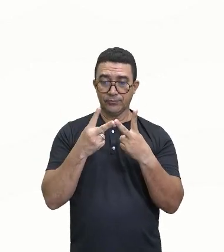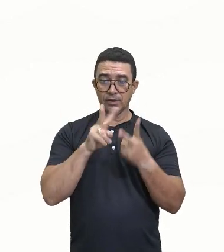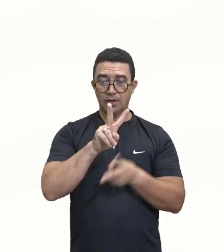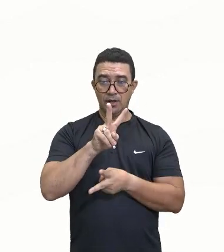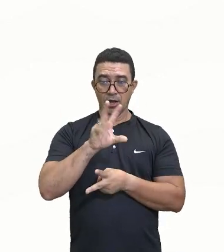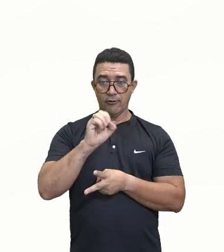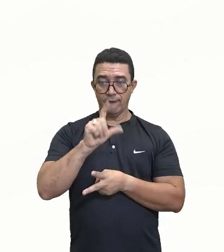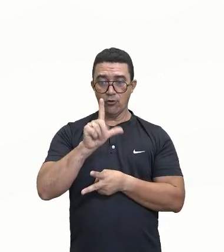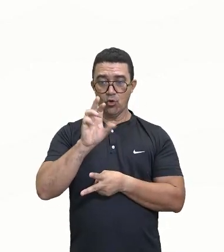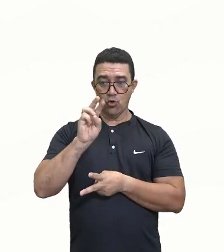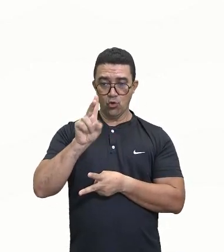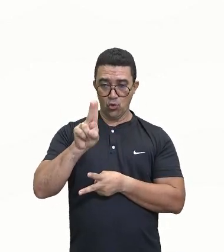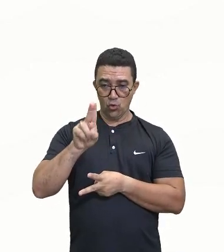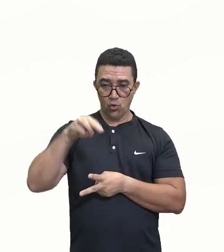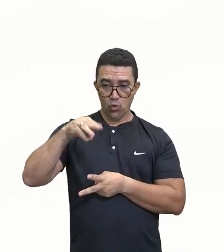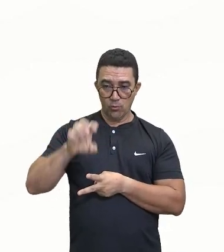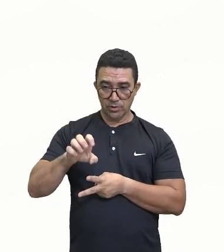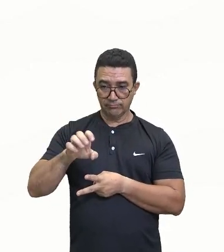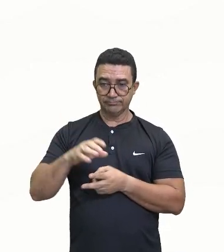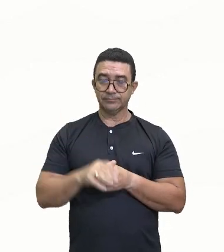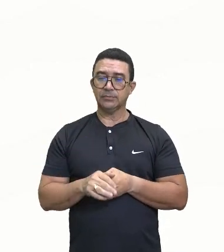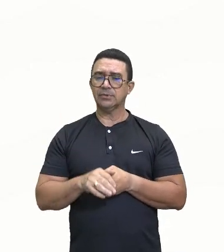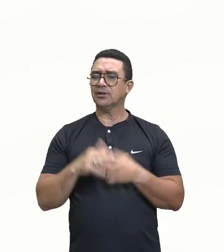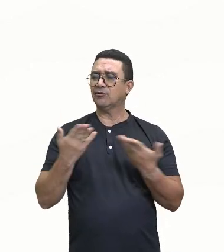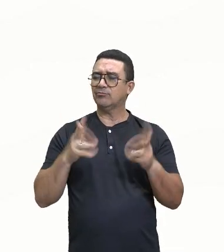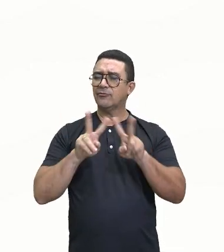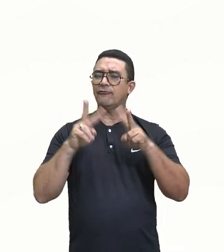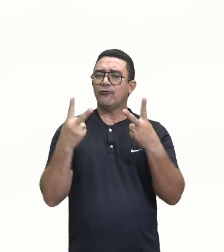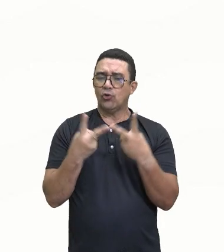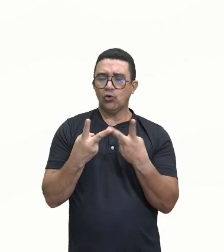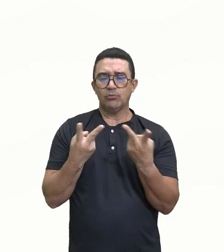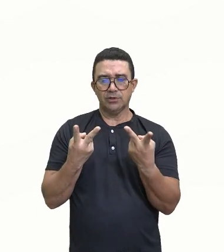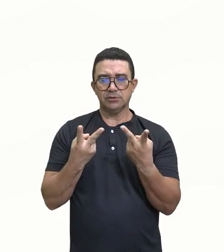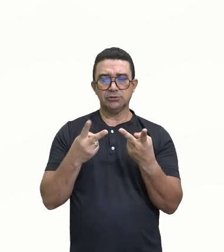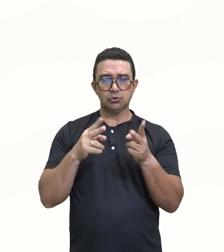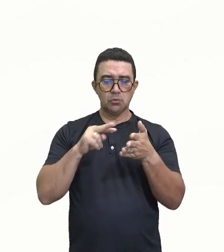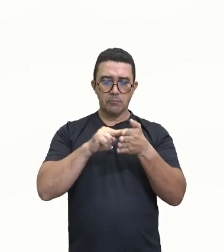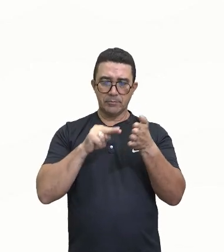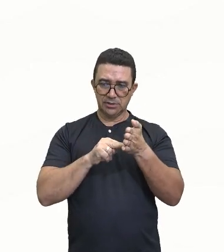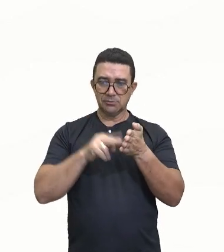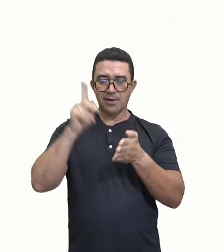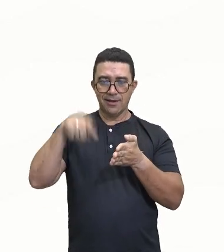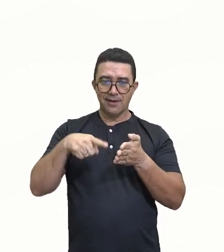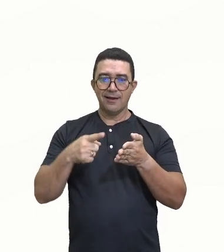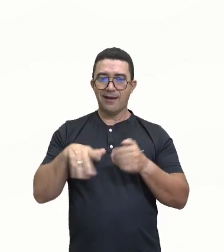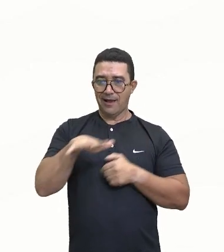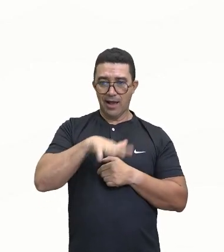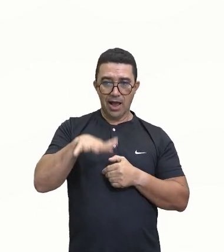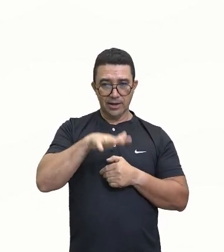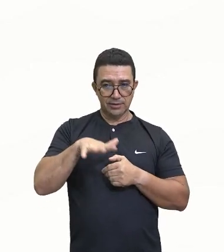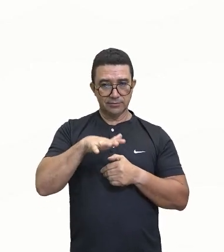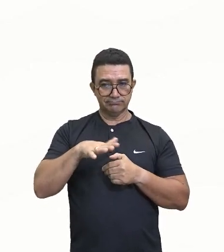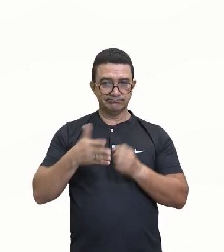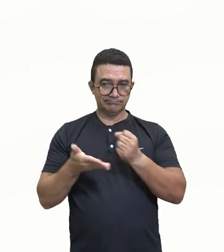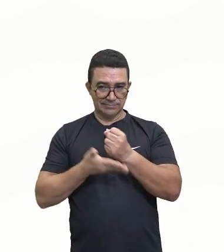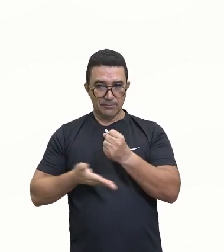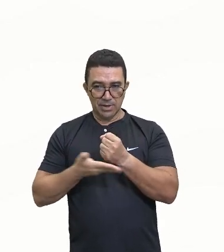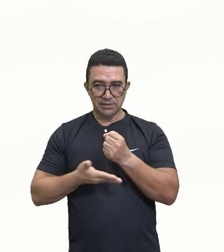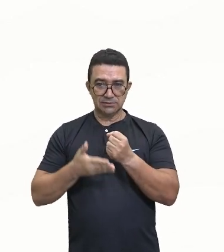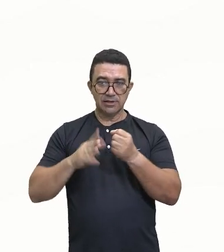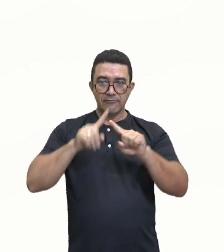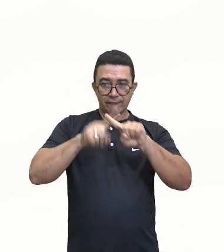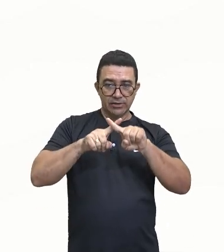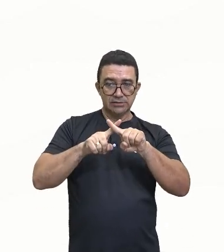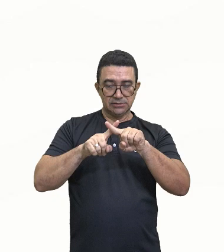já sabemos que o volume de um prisma é a área da base vezes a altura. Lembrando que um